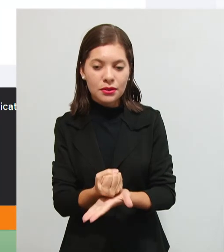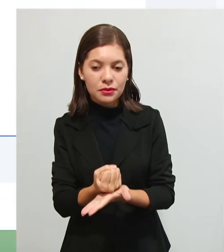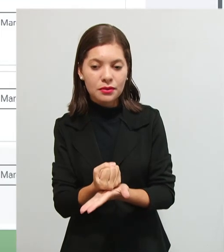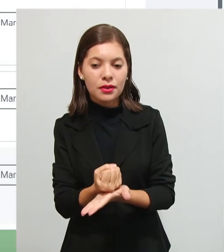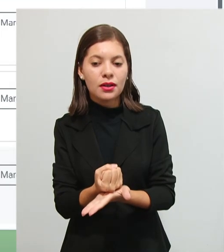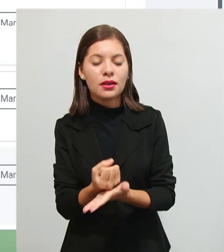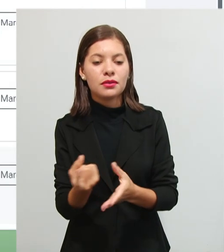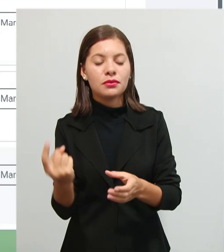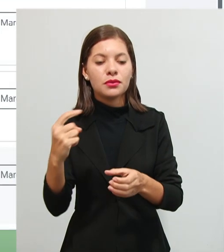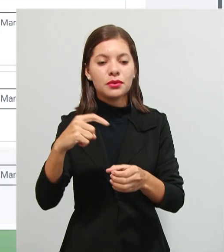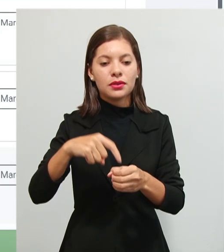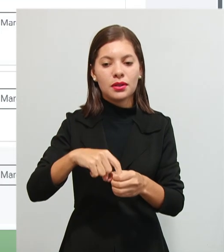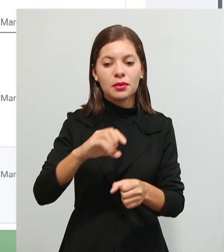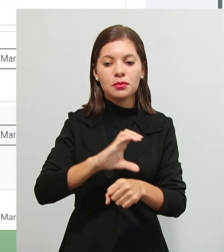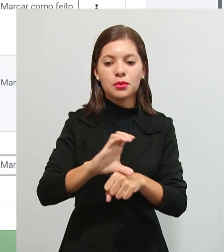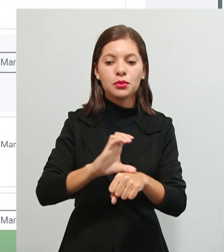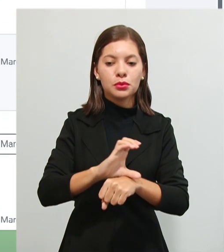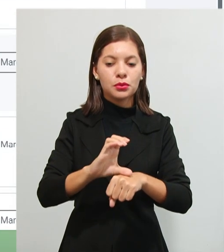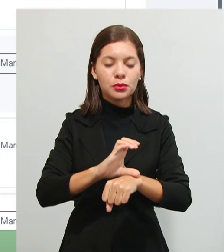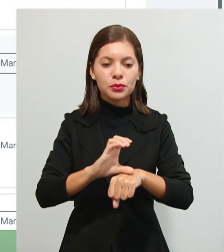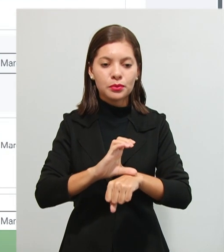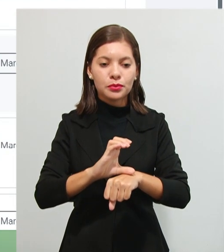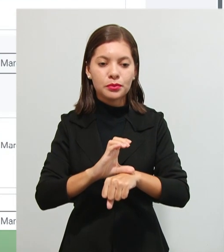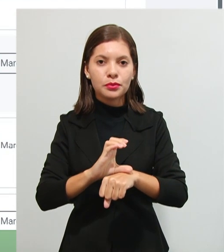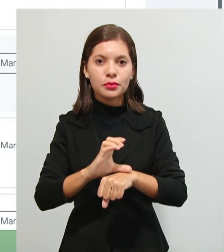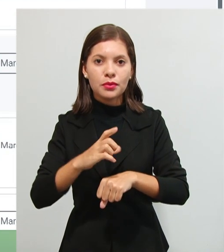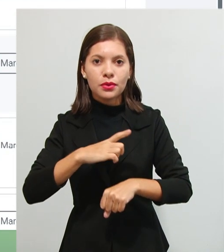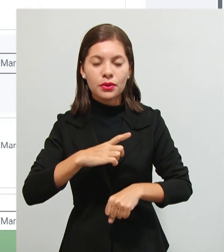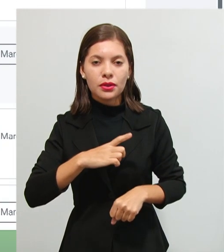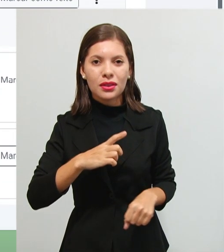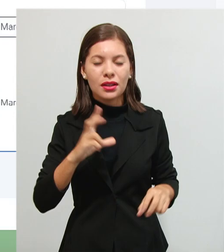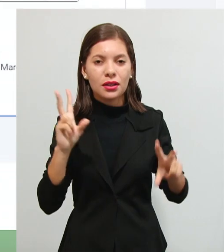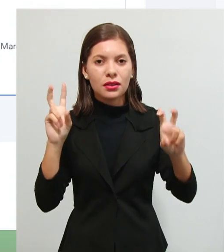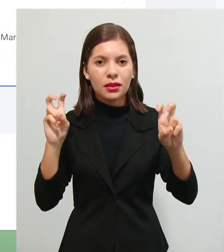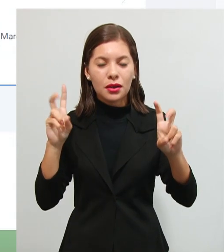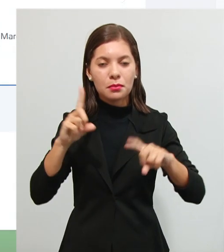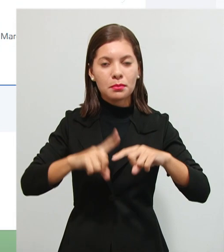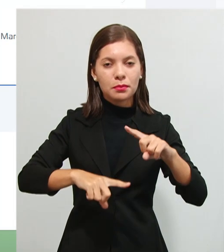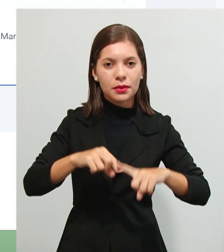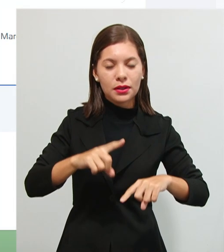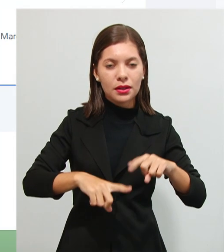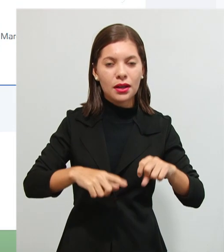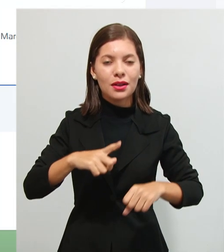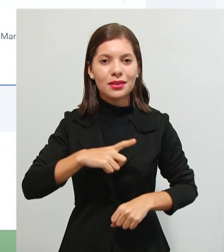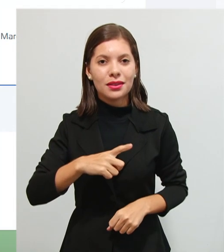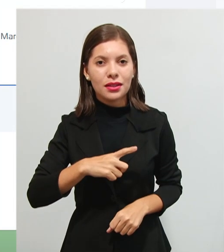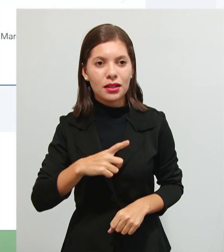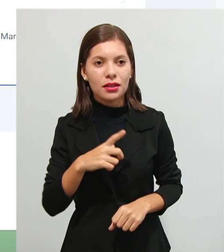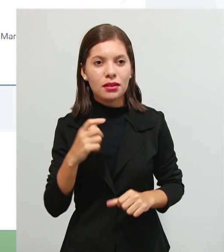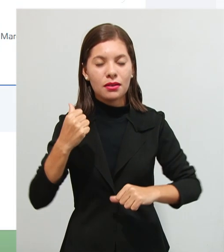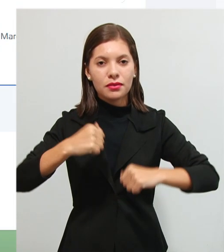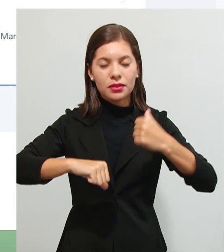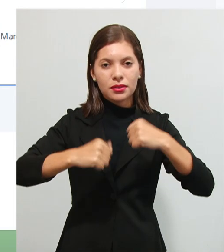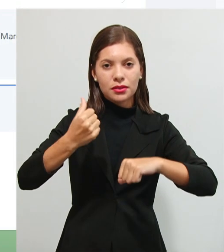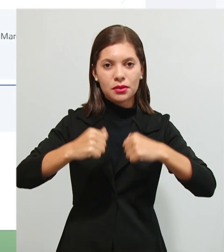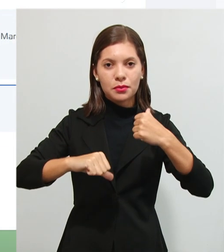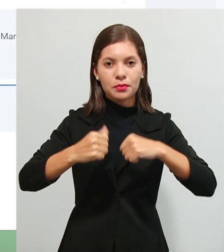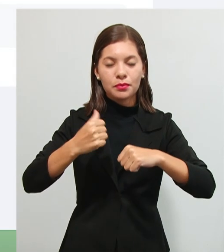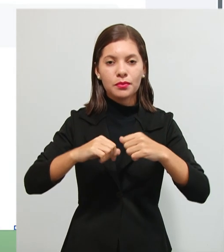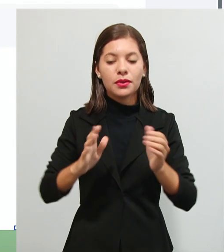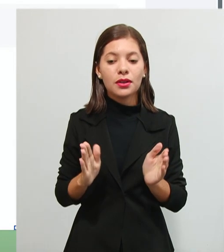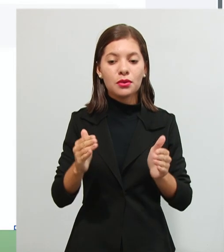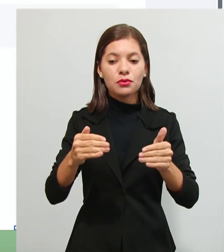curso. Pronto, eu já tenho lá no meu tópico o material e tenho também a avaliação, que vai ser esse